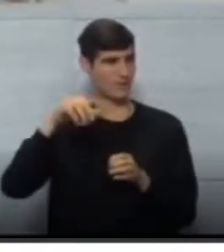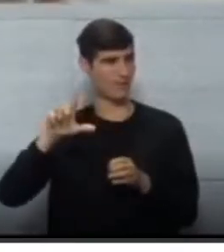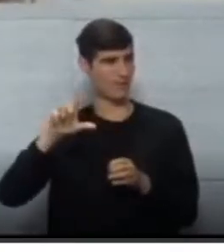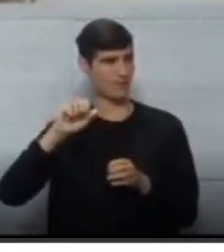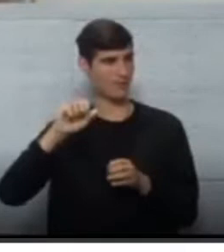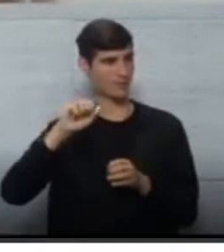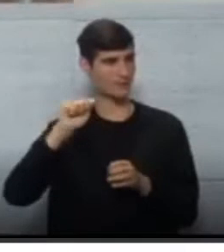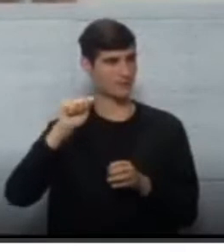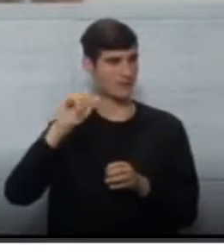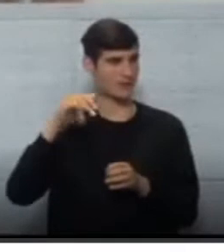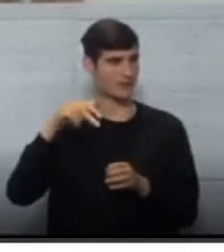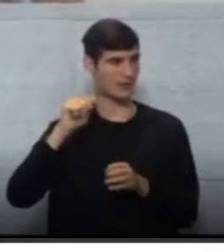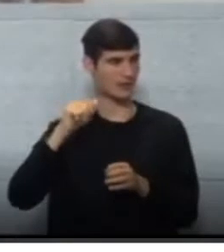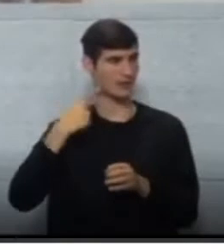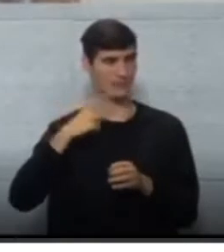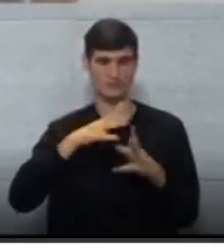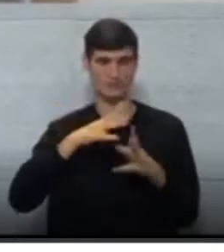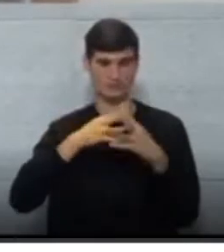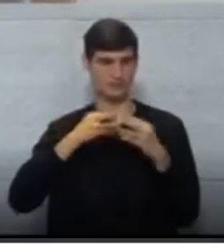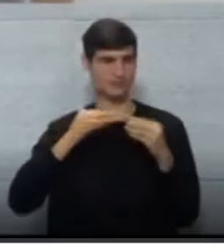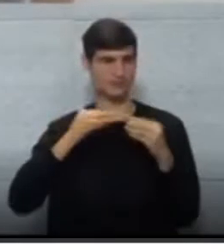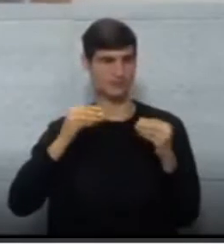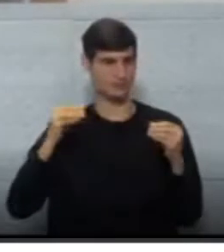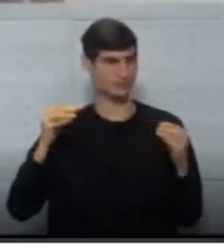Fazendo então a primeira diluição.